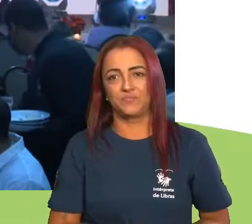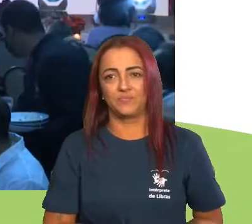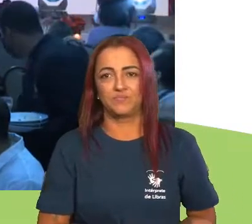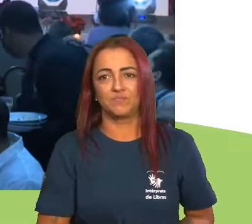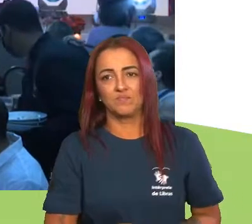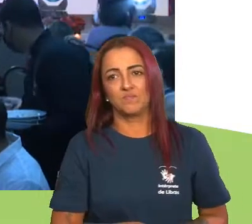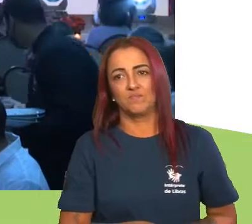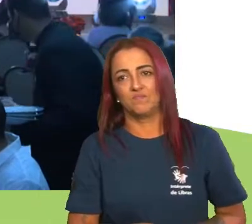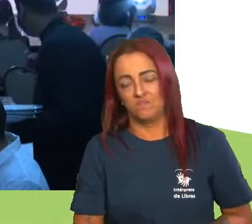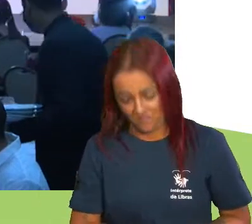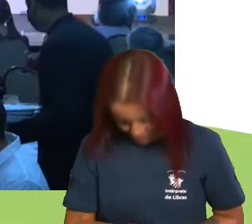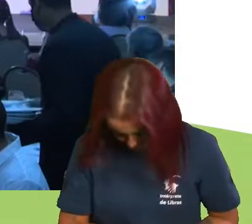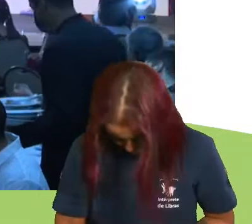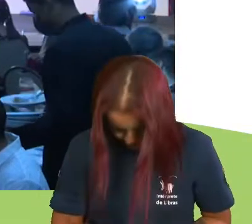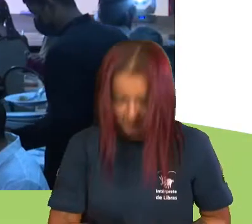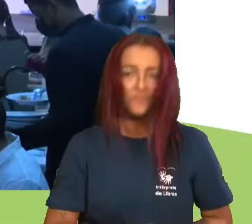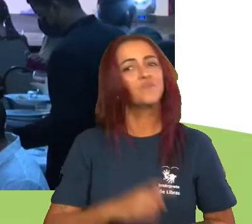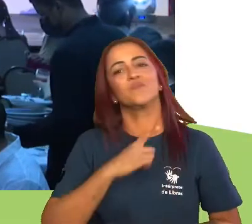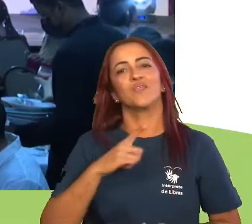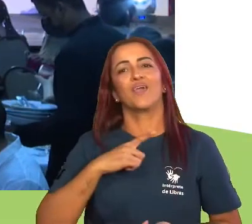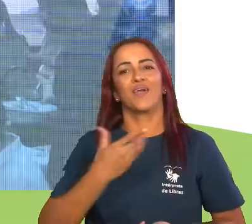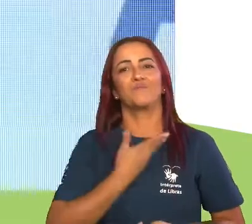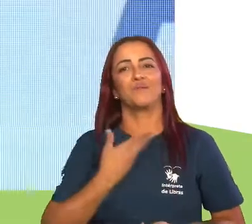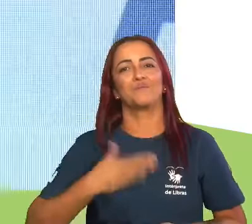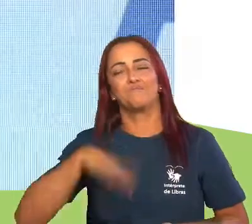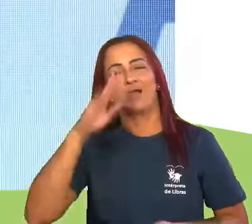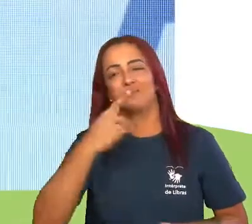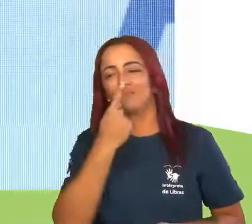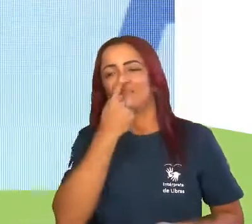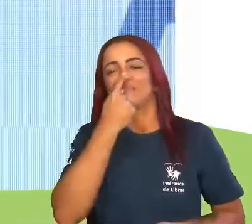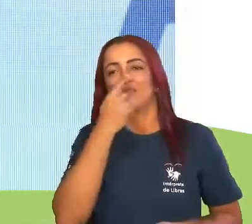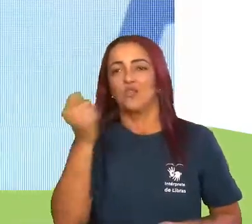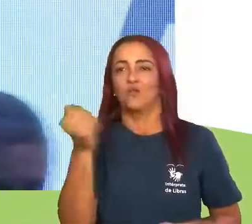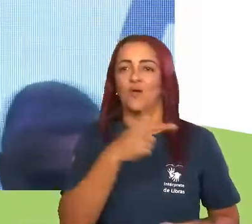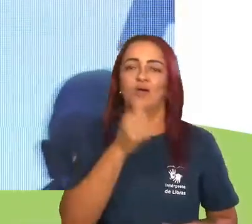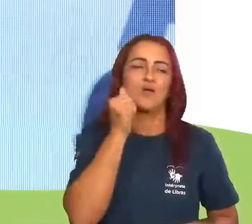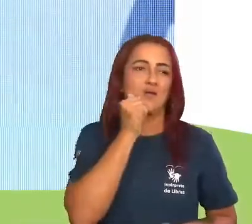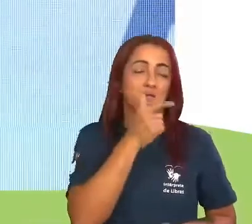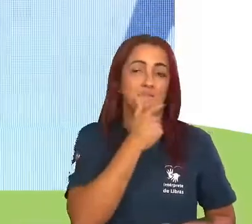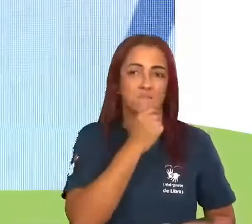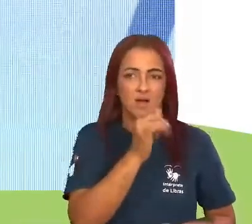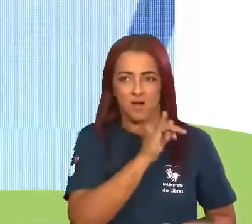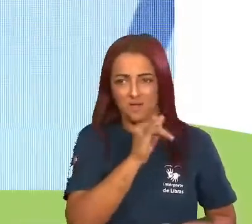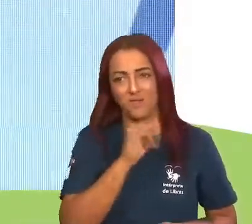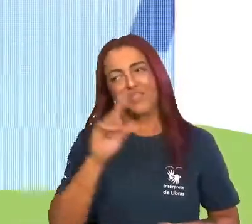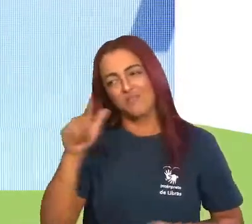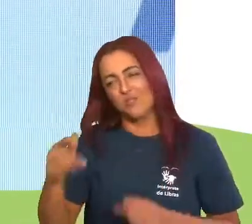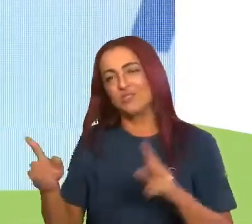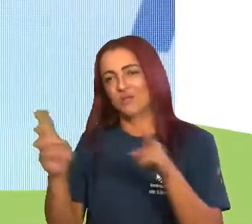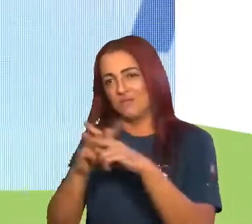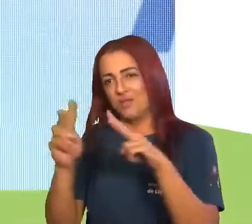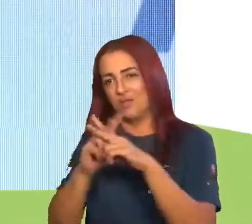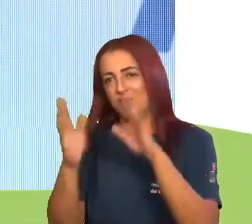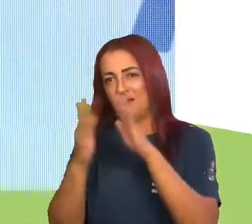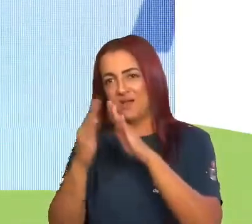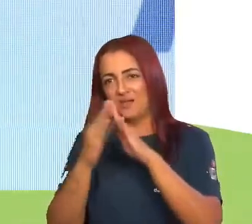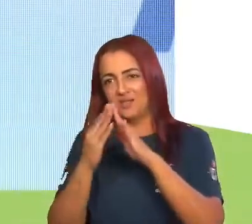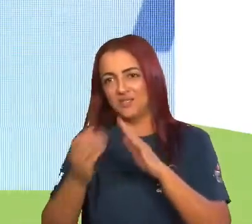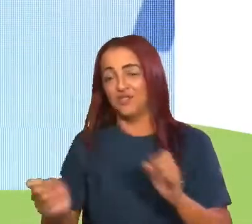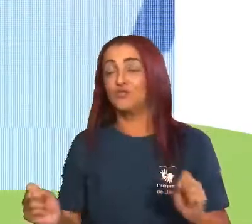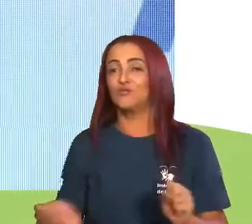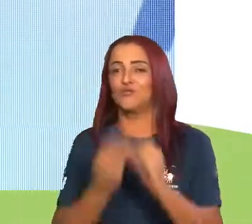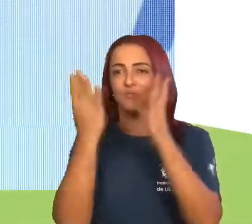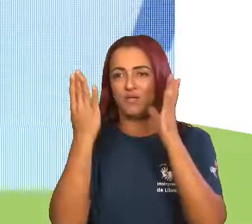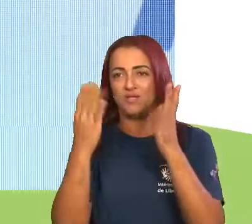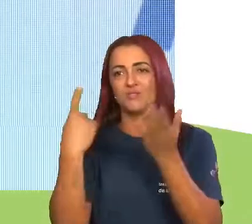Como ela disse que tem amigo que é mais chegado que um irmão, eu brigo com você depois sozinho, por causa dessa surpresa que